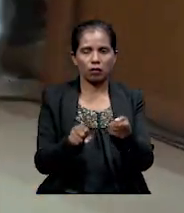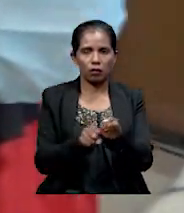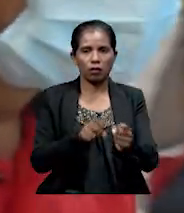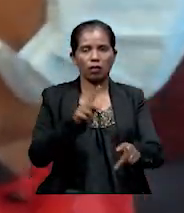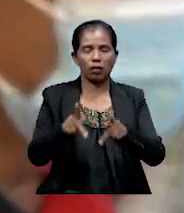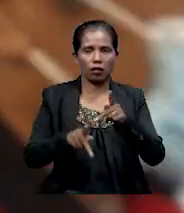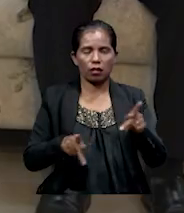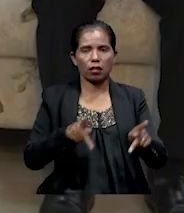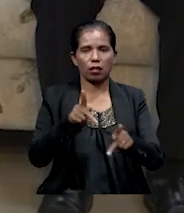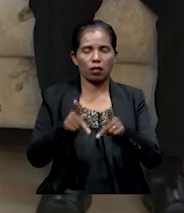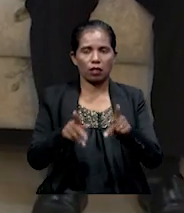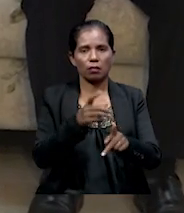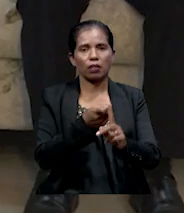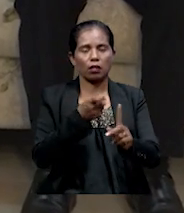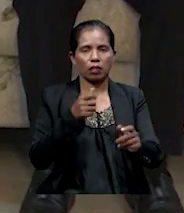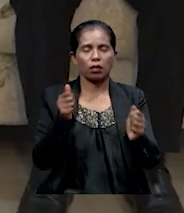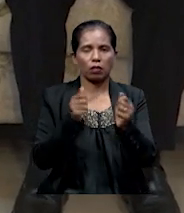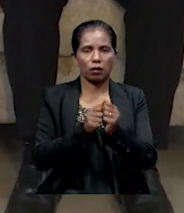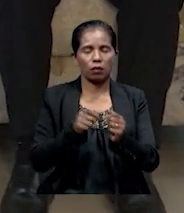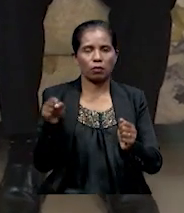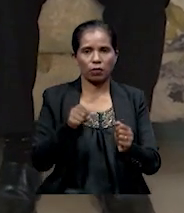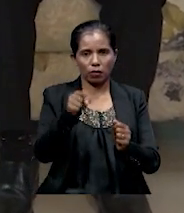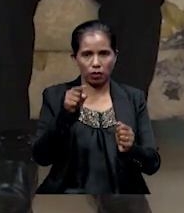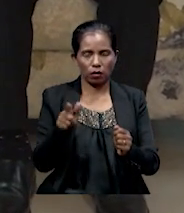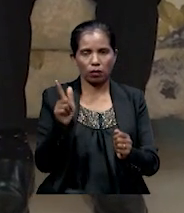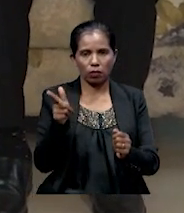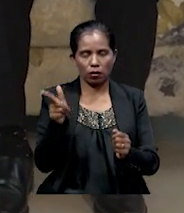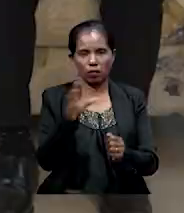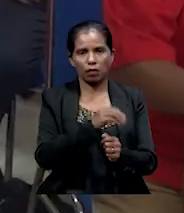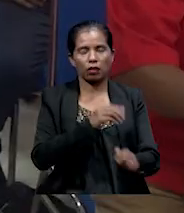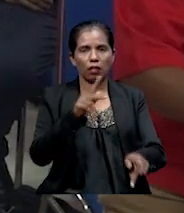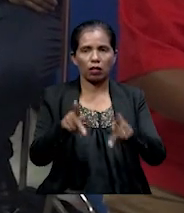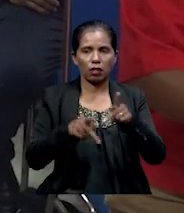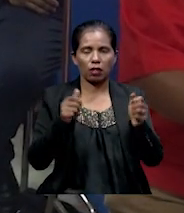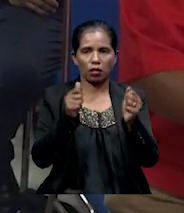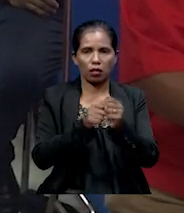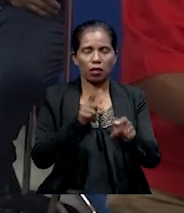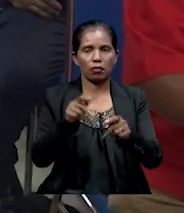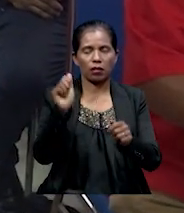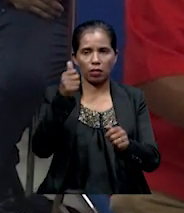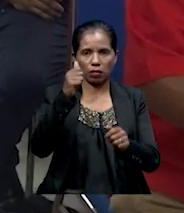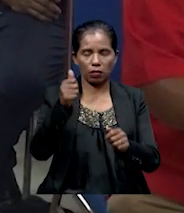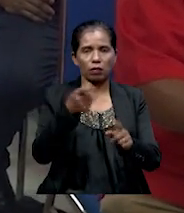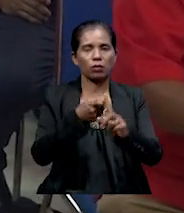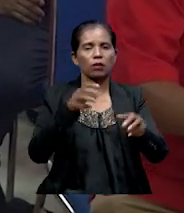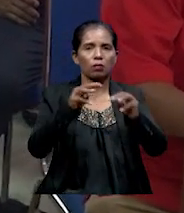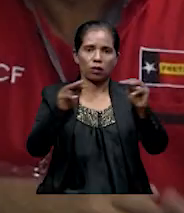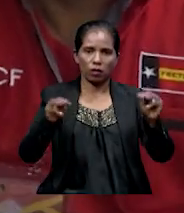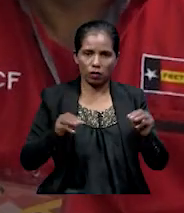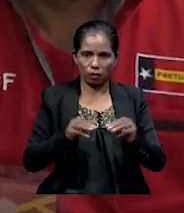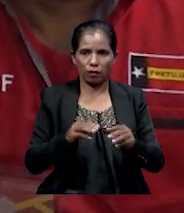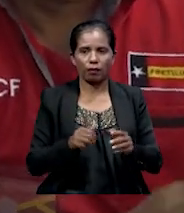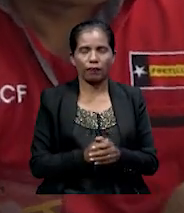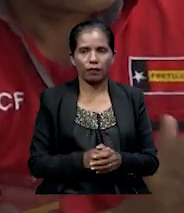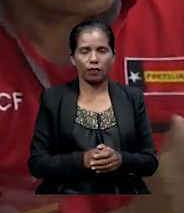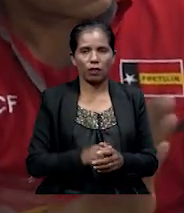menos delegado congressista sira ho porcento rua nulu ka proporcionalmente delegado na insanulu kada municipio. Nunes